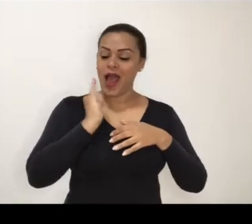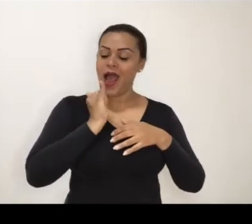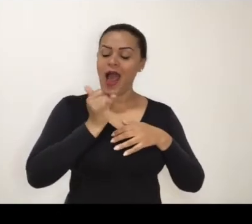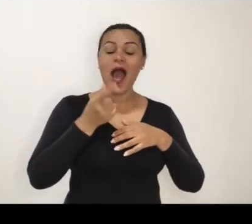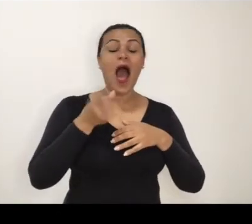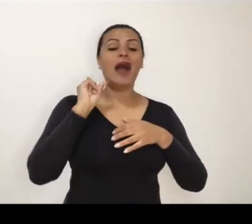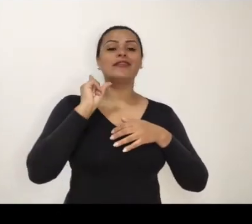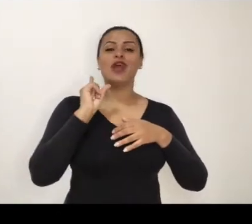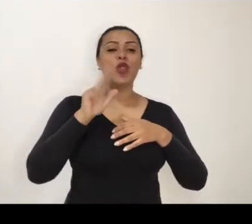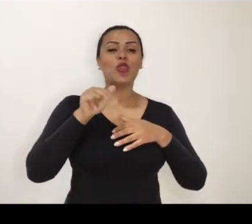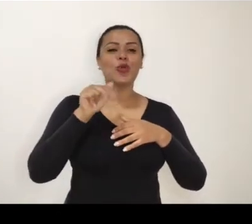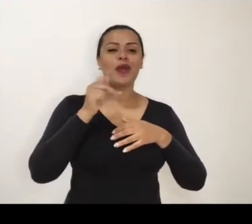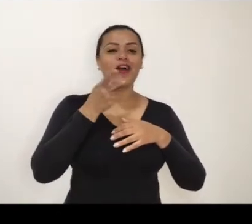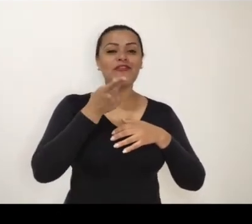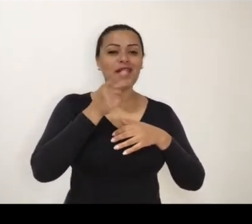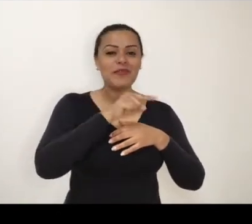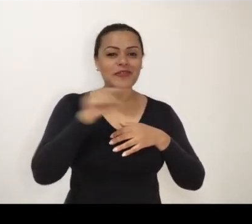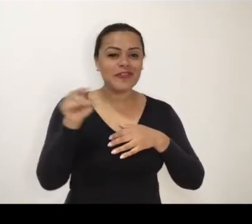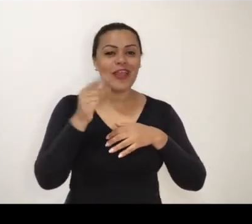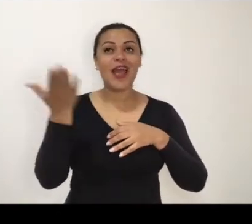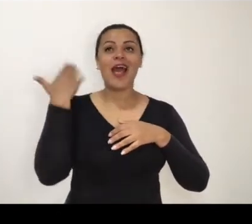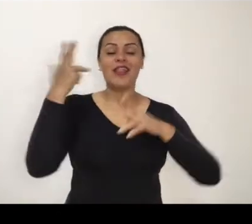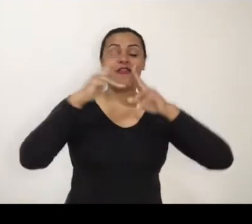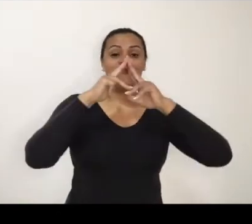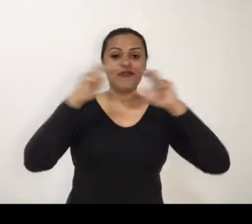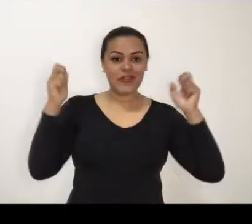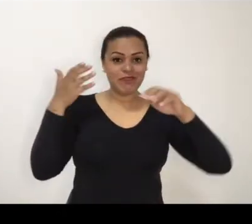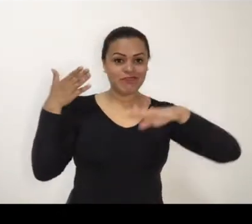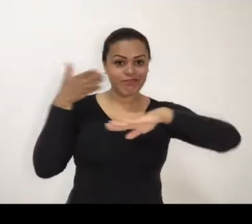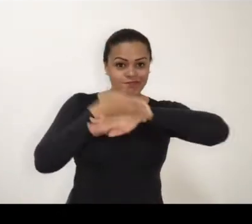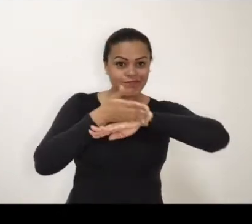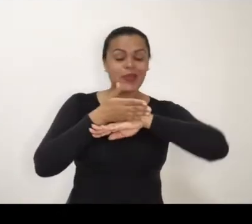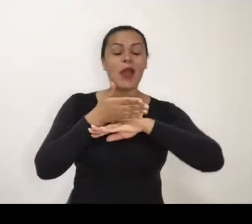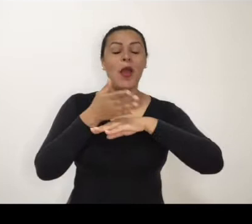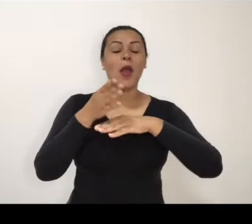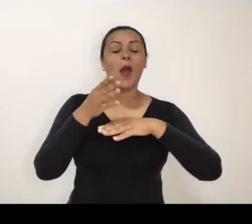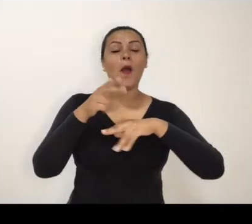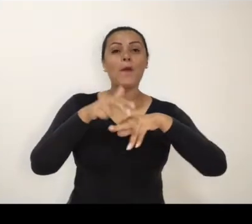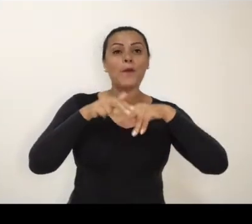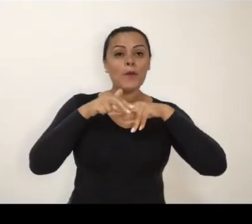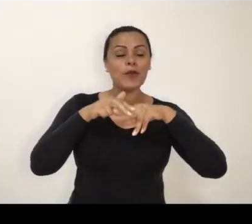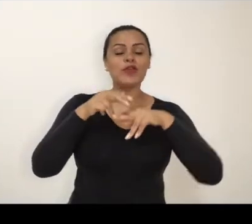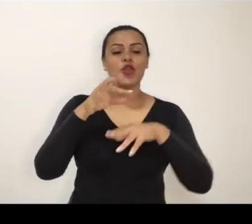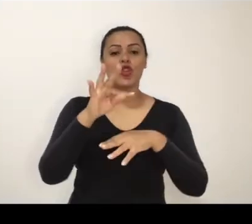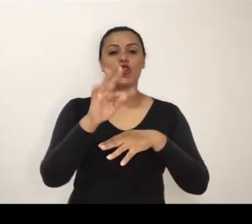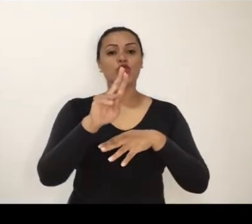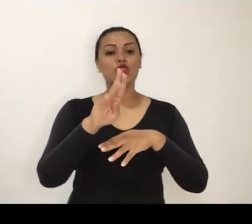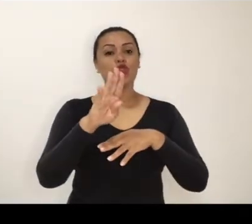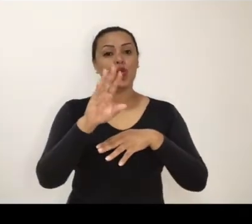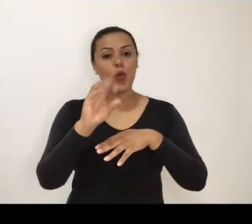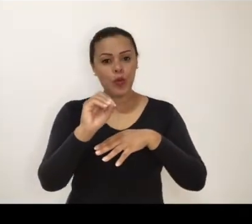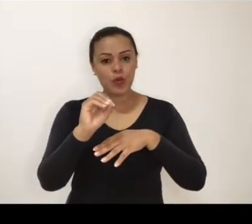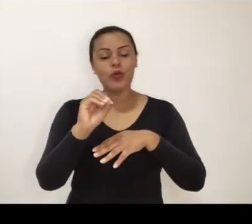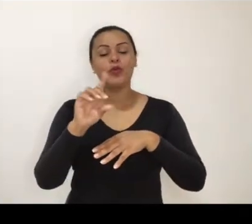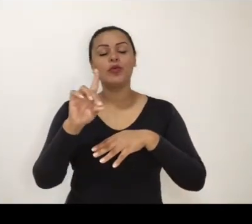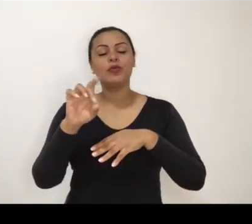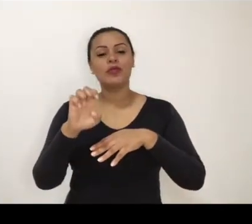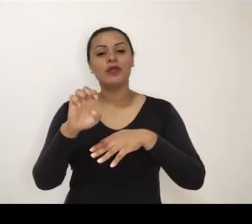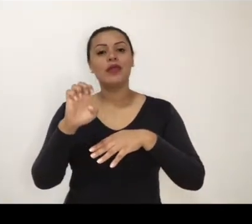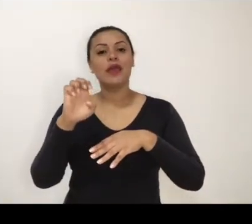que eu nunca contei para vocês, que eu fui parar em Florianópolis por causa do projeto do tubo de ensaio. Eu fui fazer um Ah,